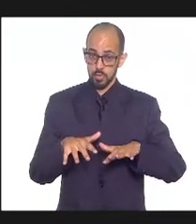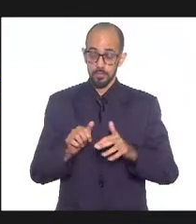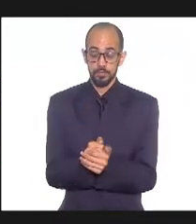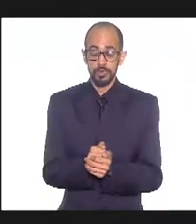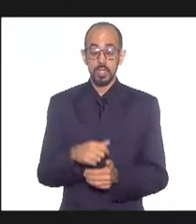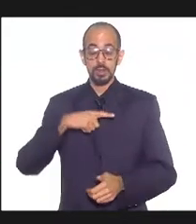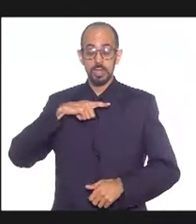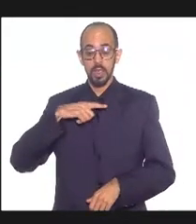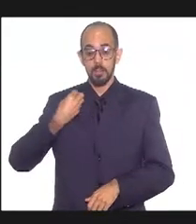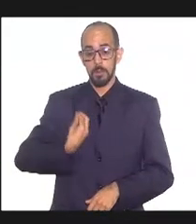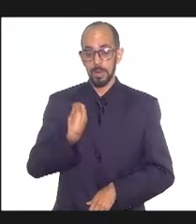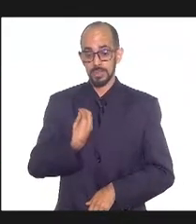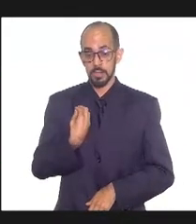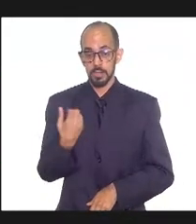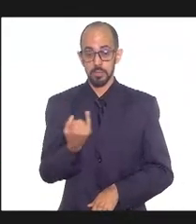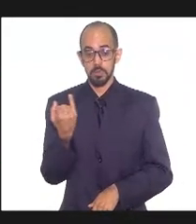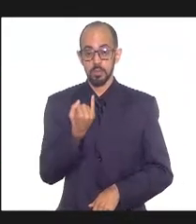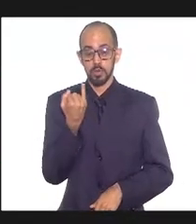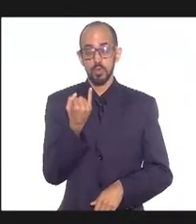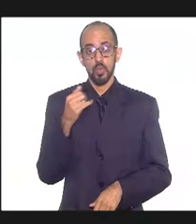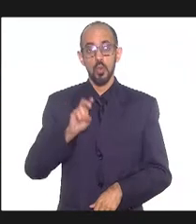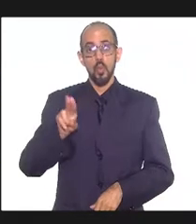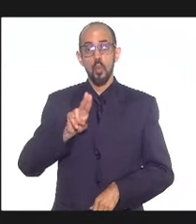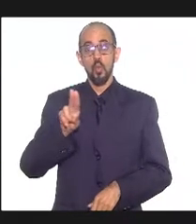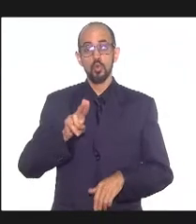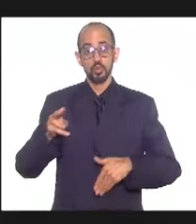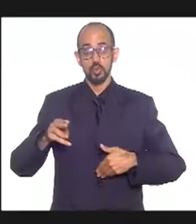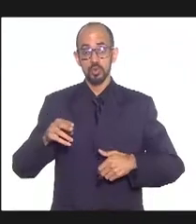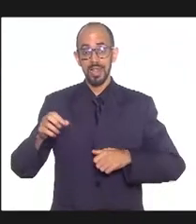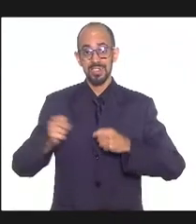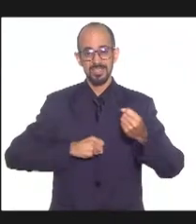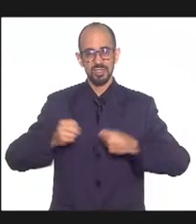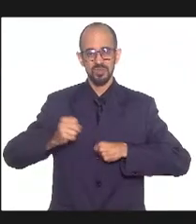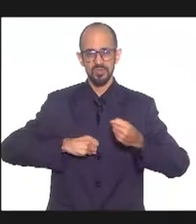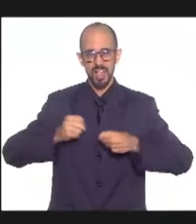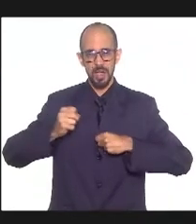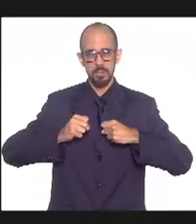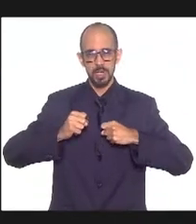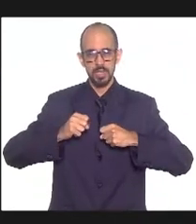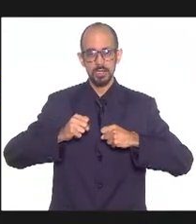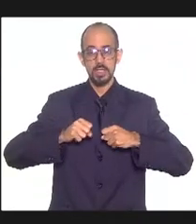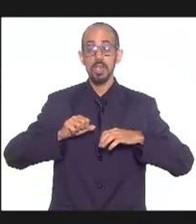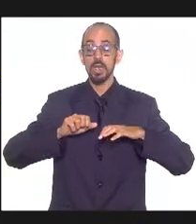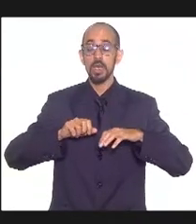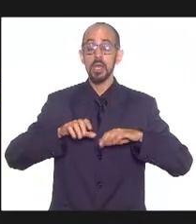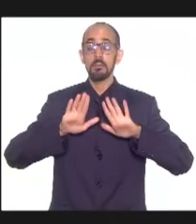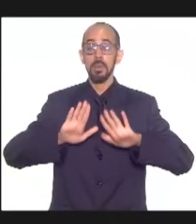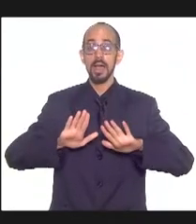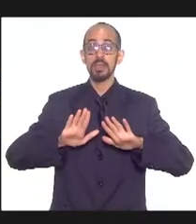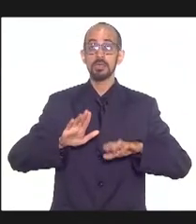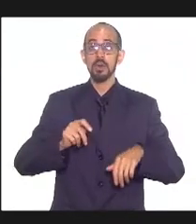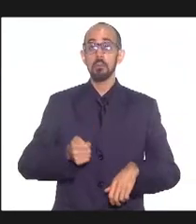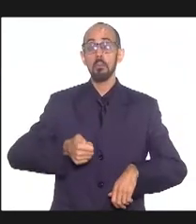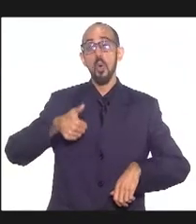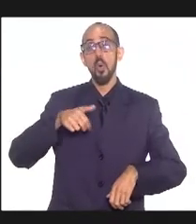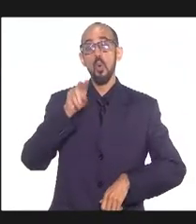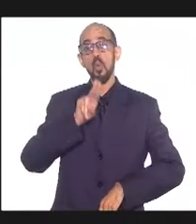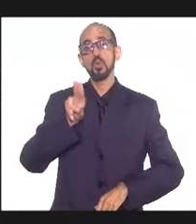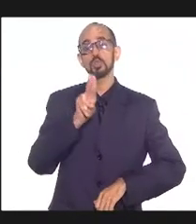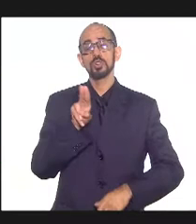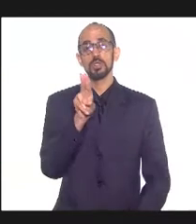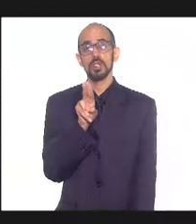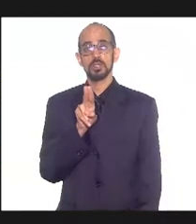relevante do gás no uso industrial, talvez são os grandes consumidores na geração elétrica, mas uma baixíssima utilização